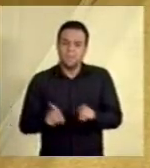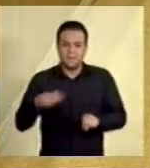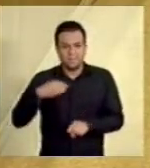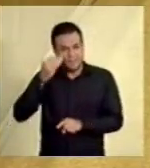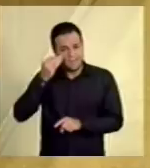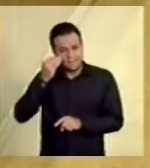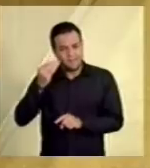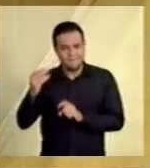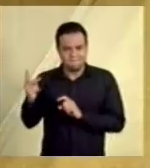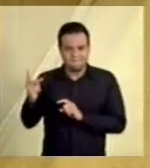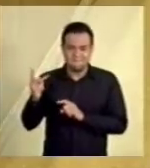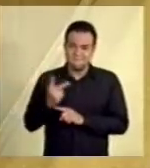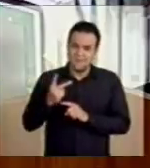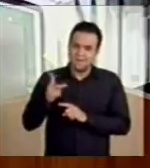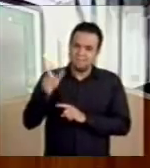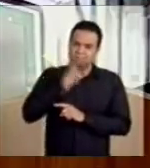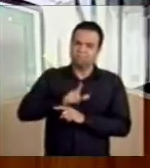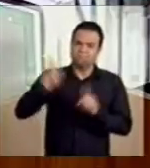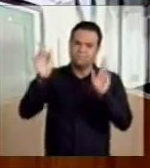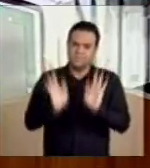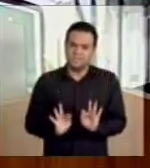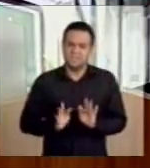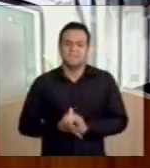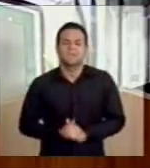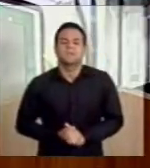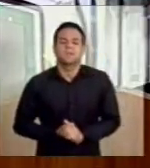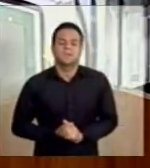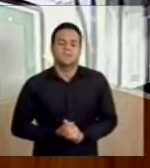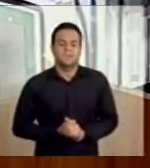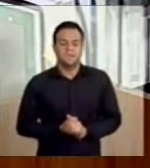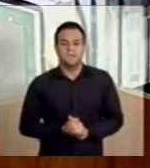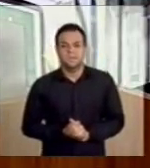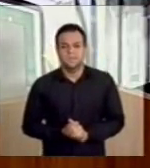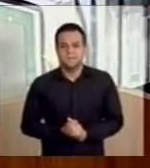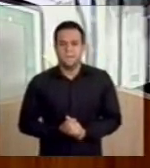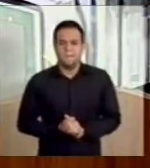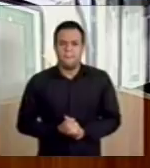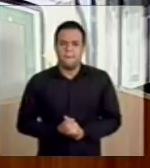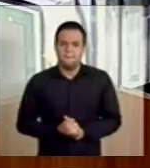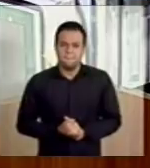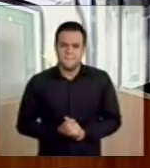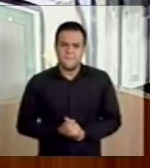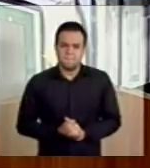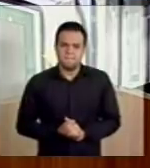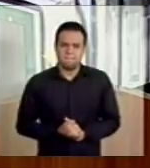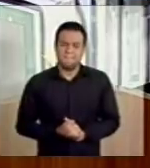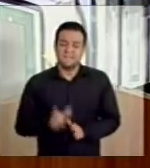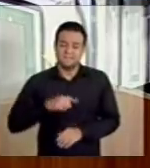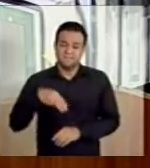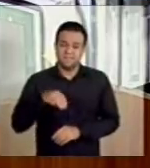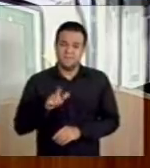da felicidade, tem revelado admirável percepção, o Magistério da Doutrina tem